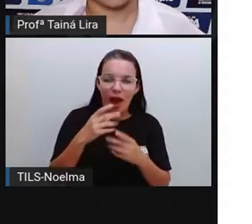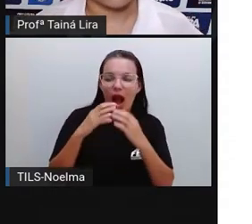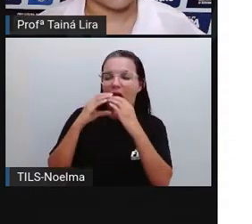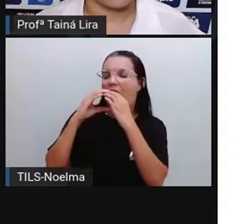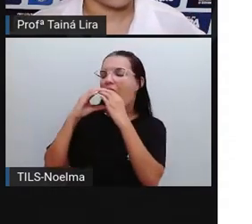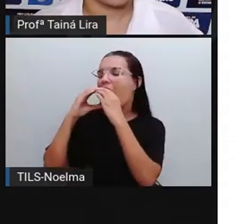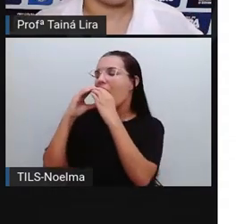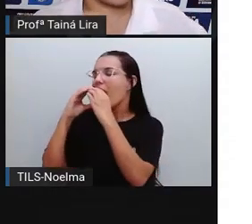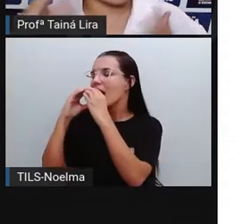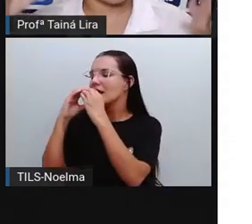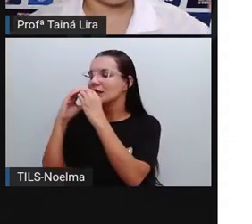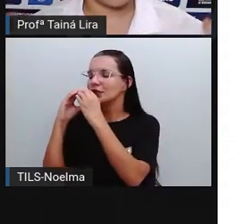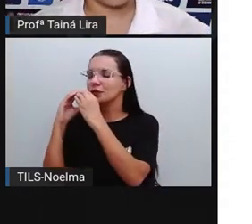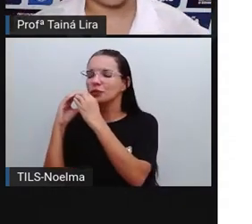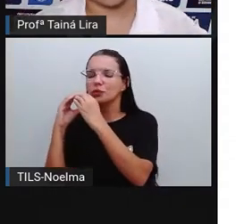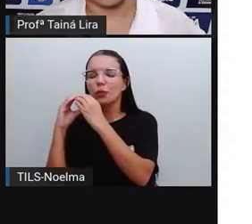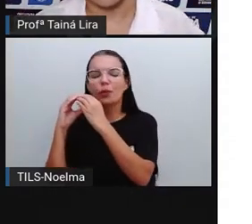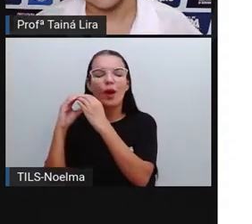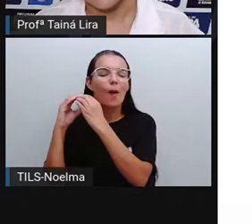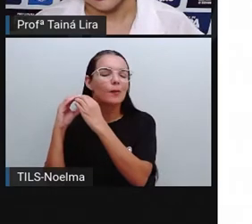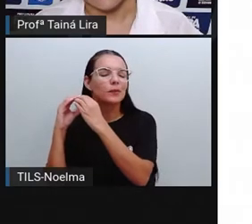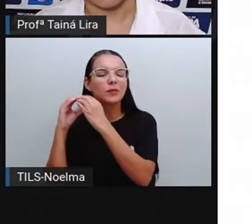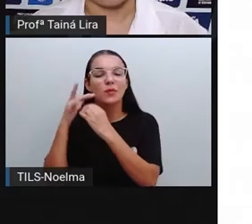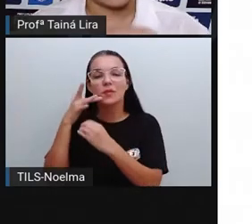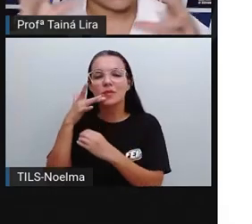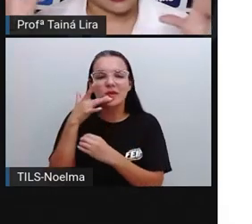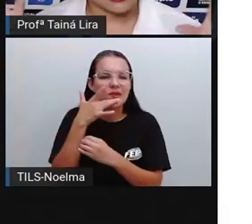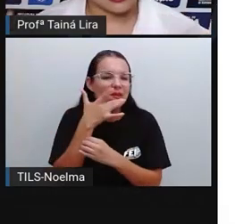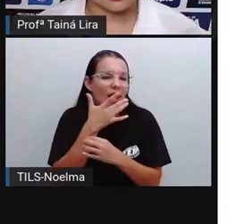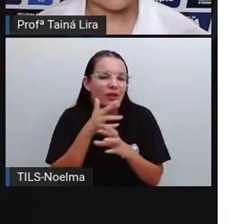às vezes é um sanduíche diferente, né? Usando,